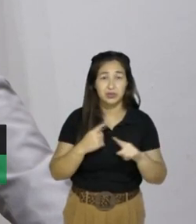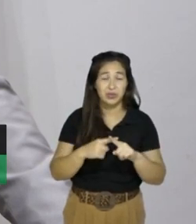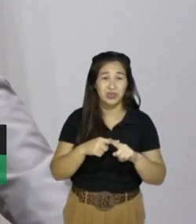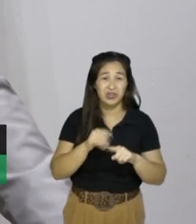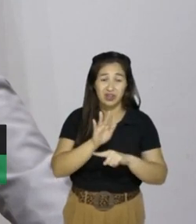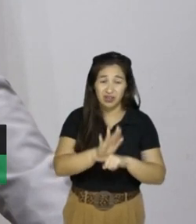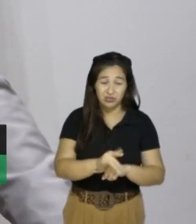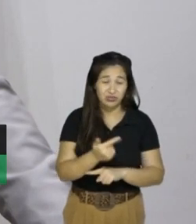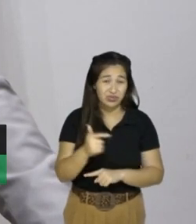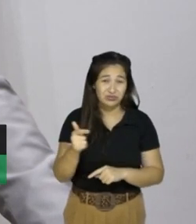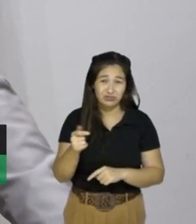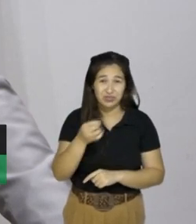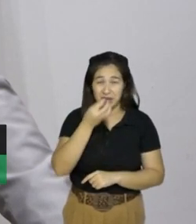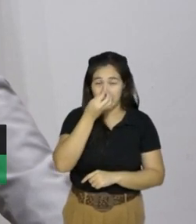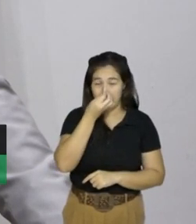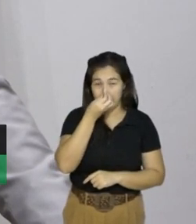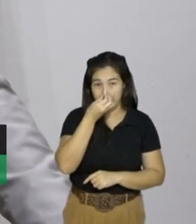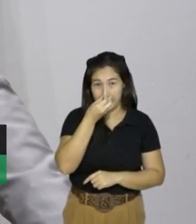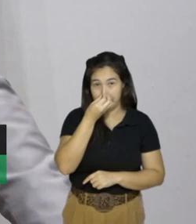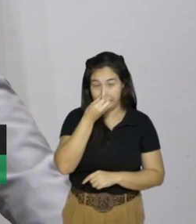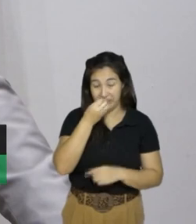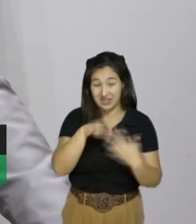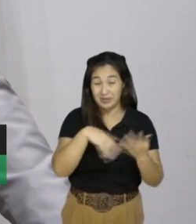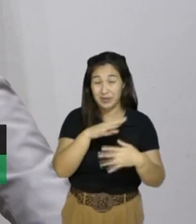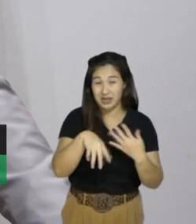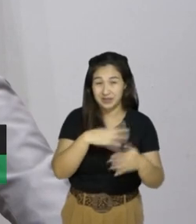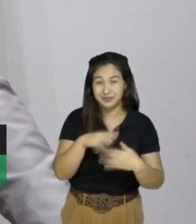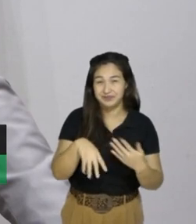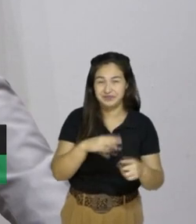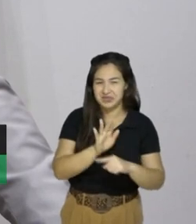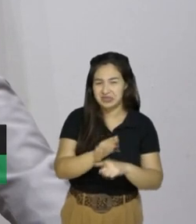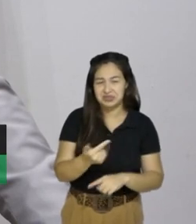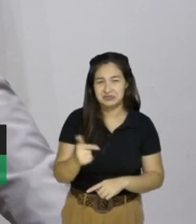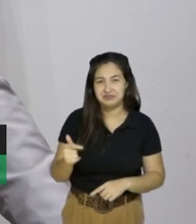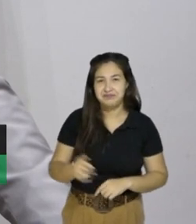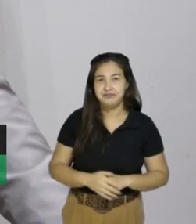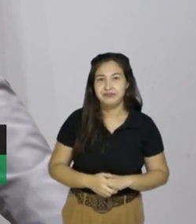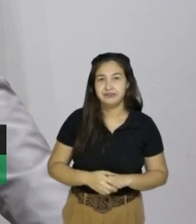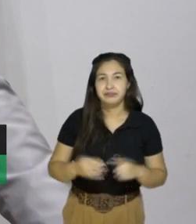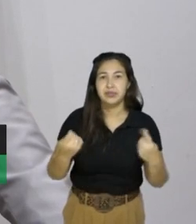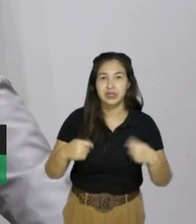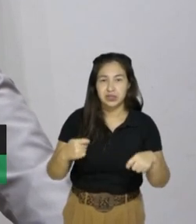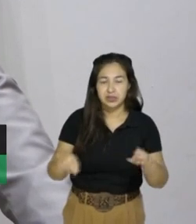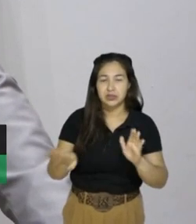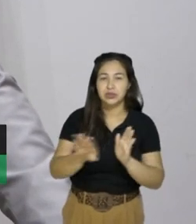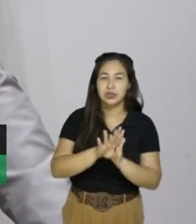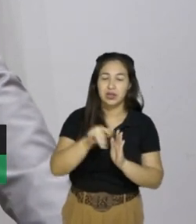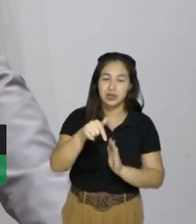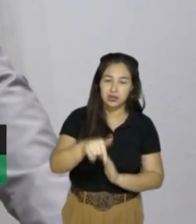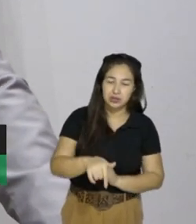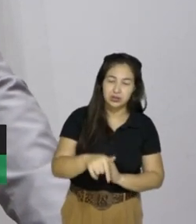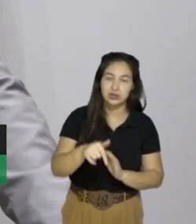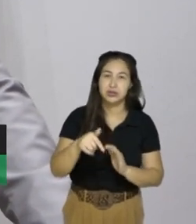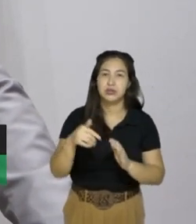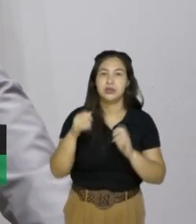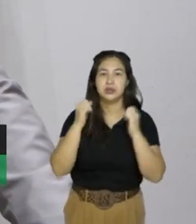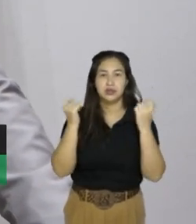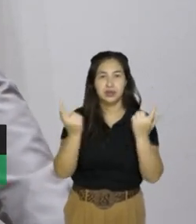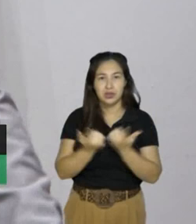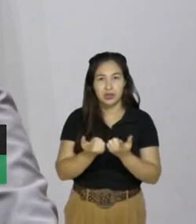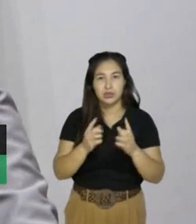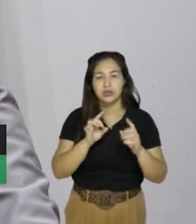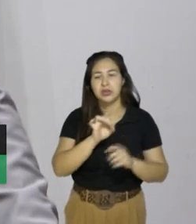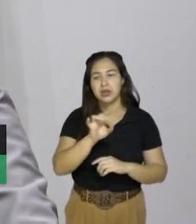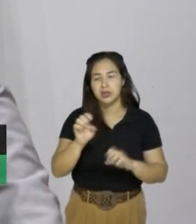tá isso mais atrapalha do que ajuda deixa o projeto aportar na casa aí cada um vai poder com ele embaixo do